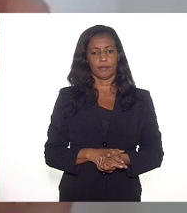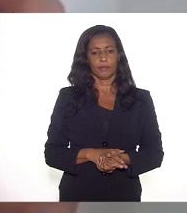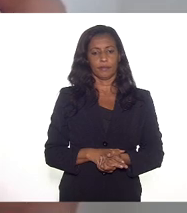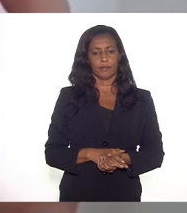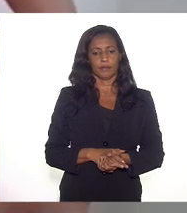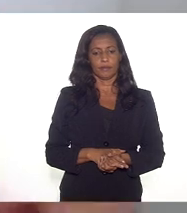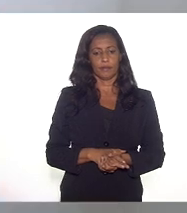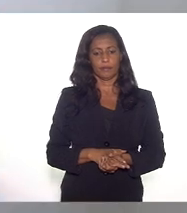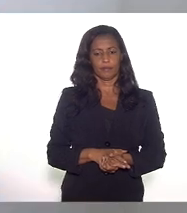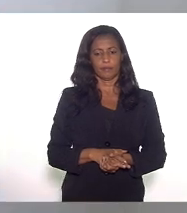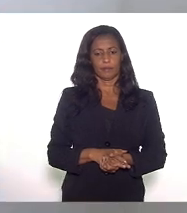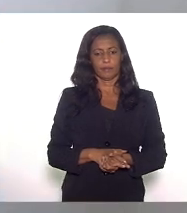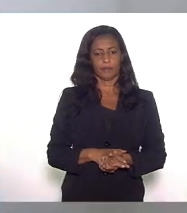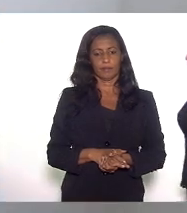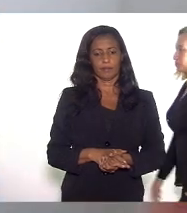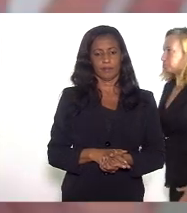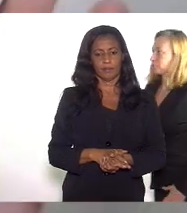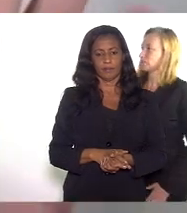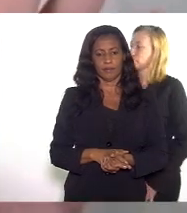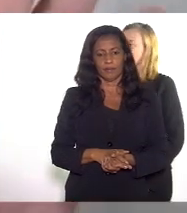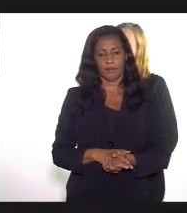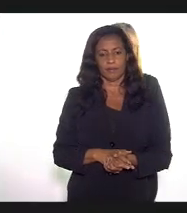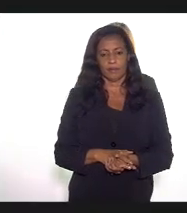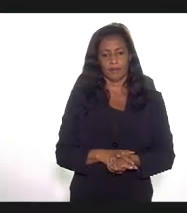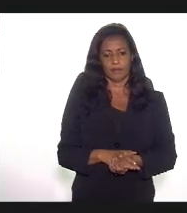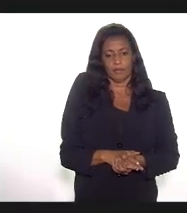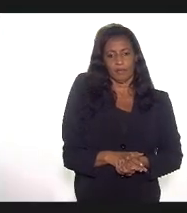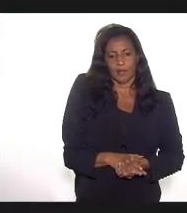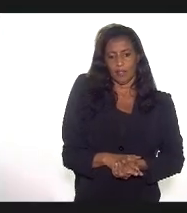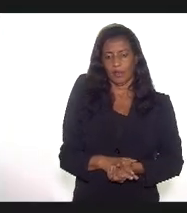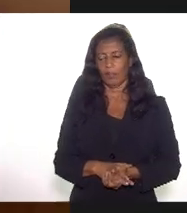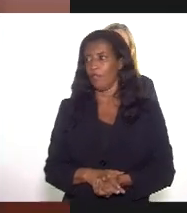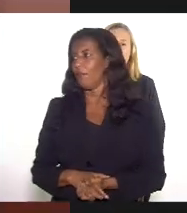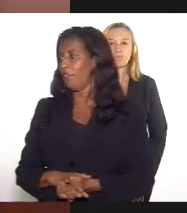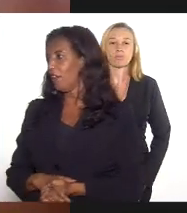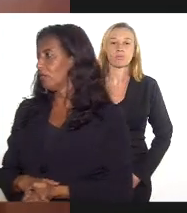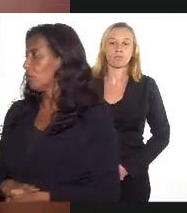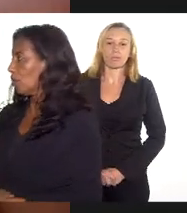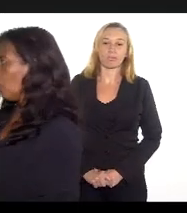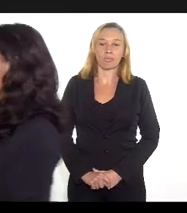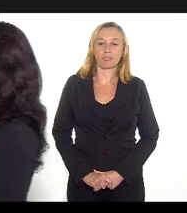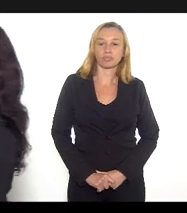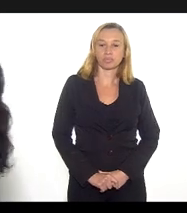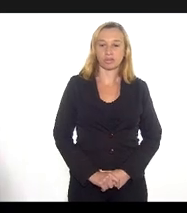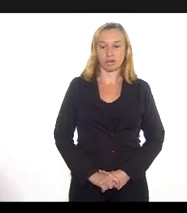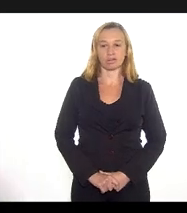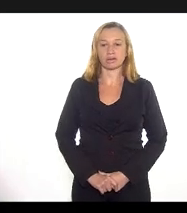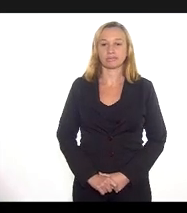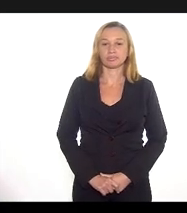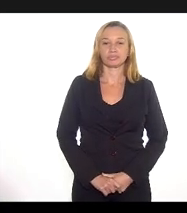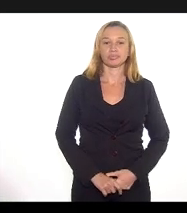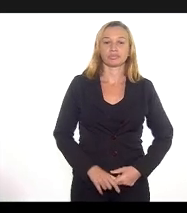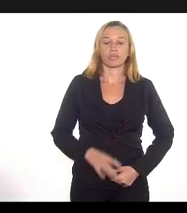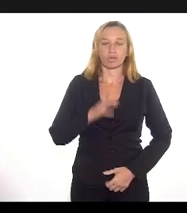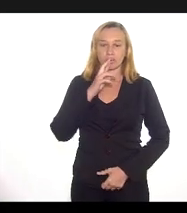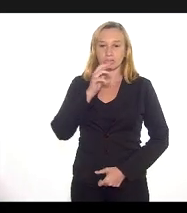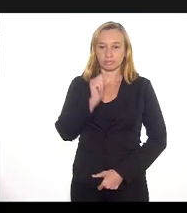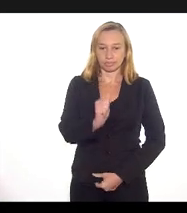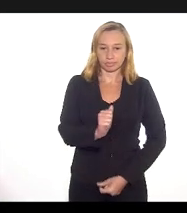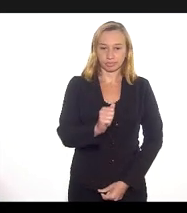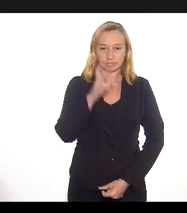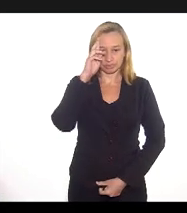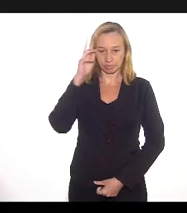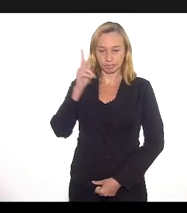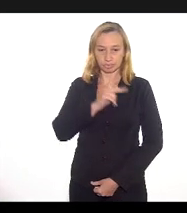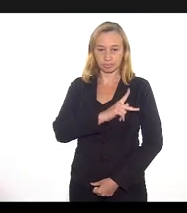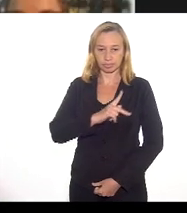abstenção. Declaração no, de voto. No grupo declaração de voto, senhor presidente. Declaração, presidente Rodrigo Amorim. Lá, ao final,